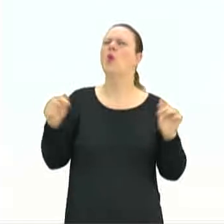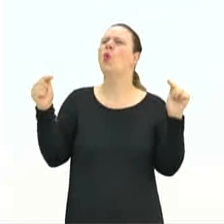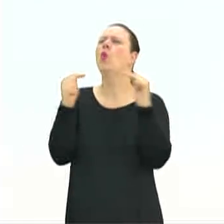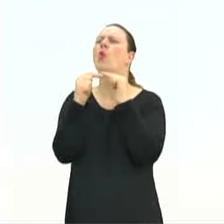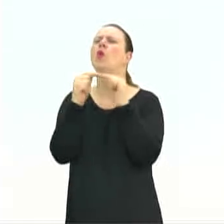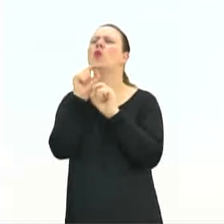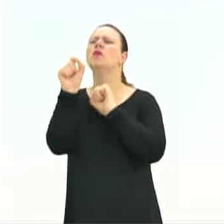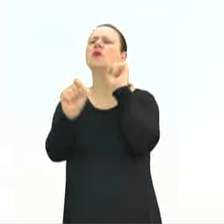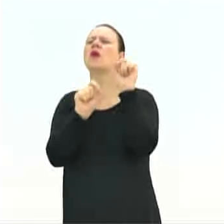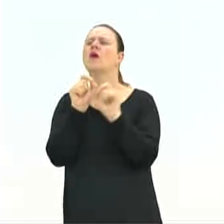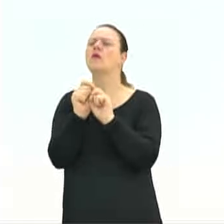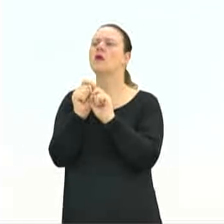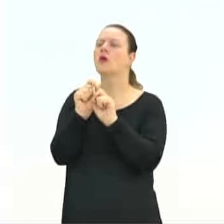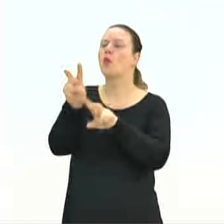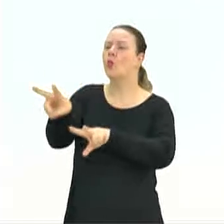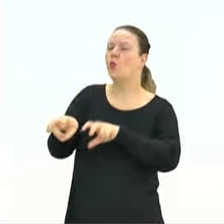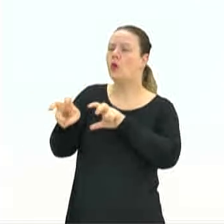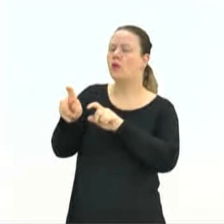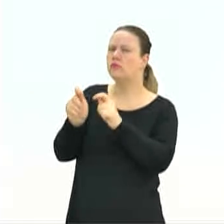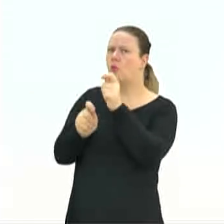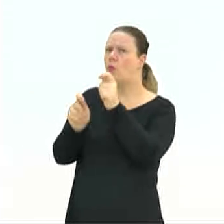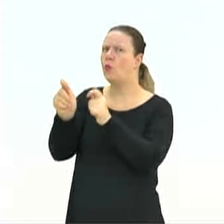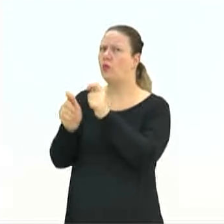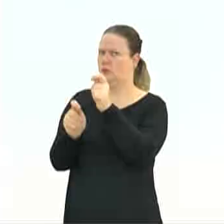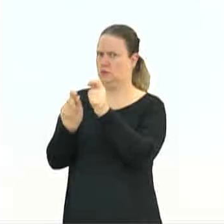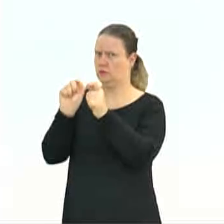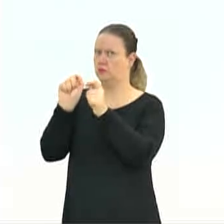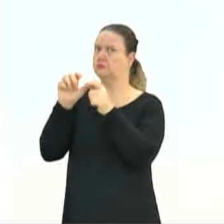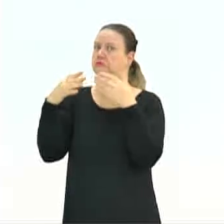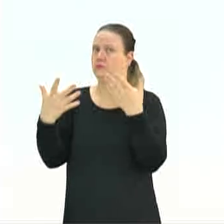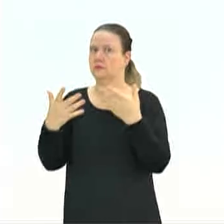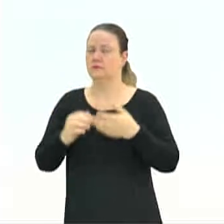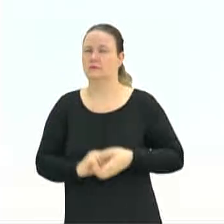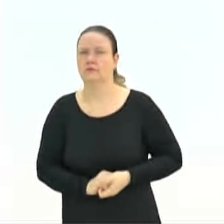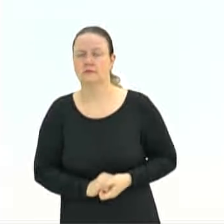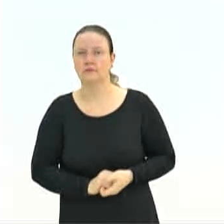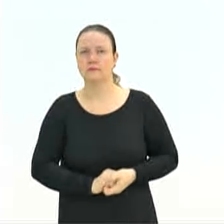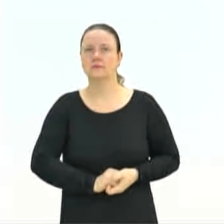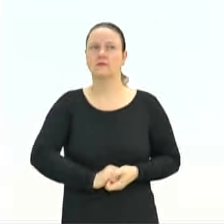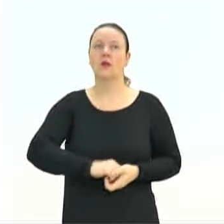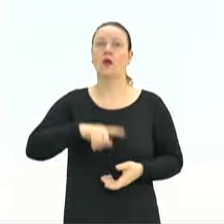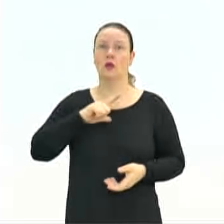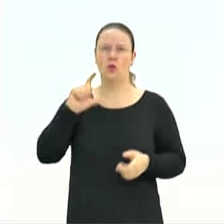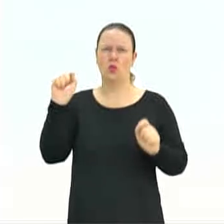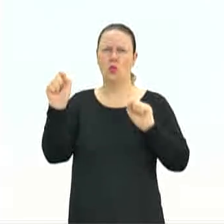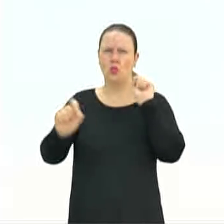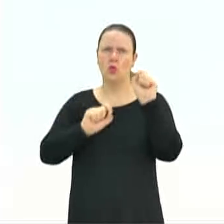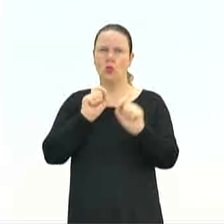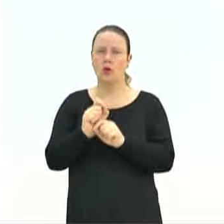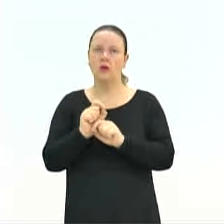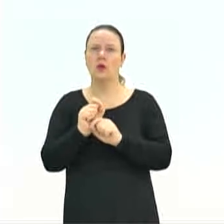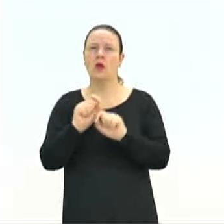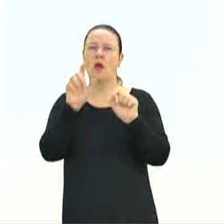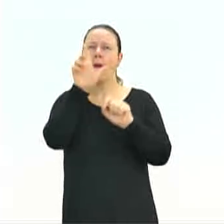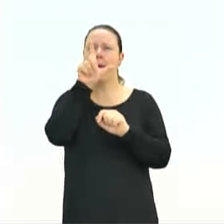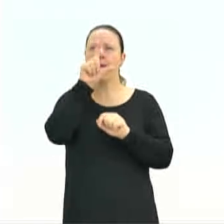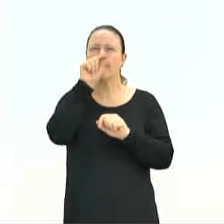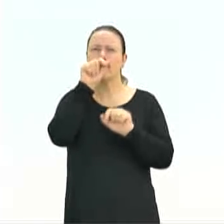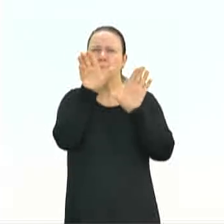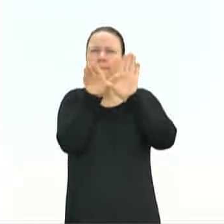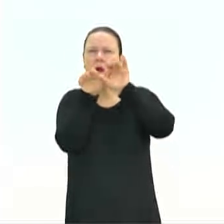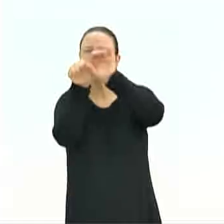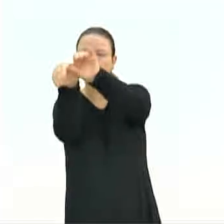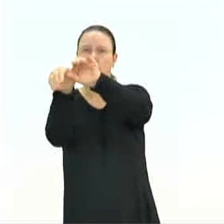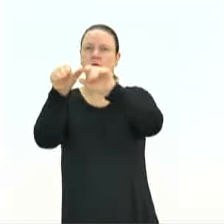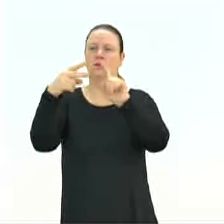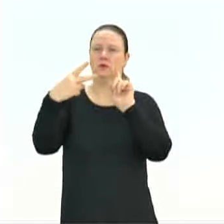de junho ainda, né? Por isso está dizendo que podia chegar no Brasil. Mas vamos ver o que está dizendo aqui. A redução drástica das populações de pássaros, aranhas